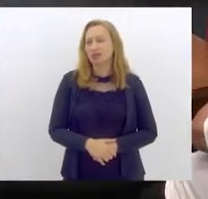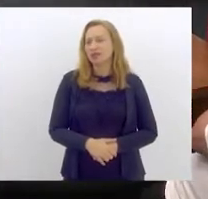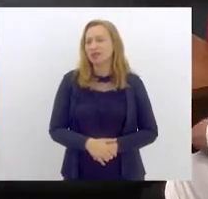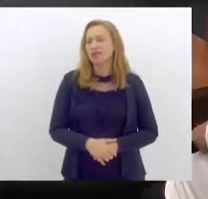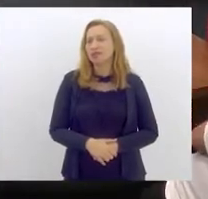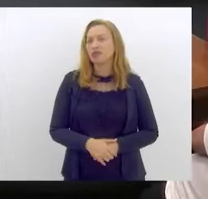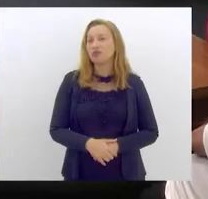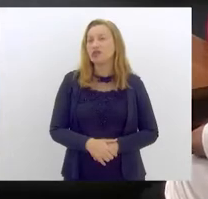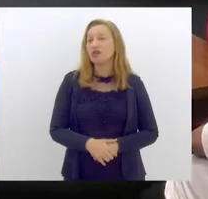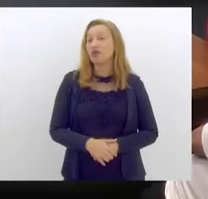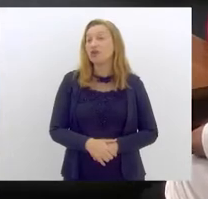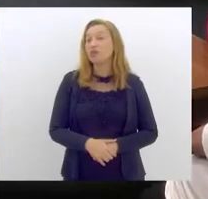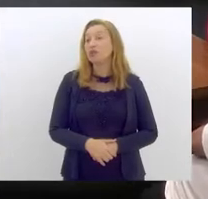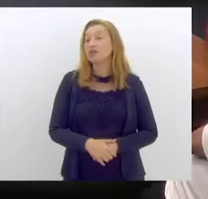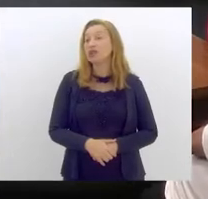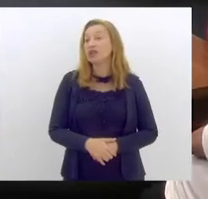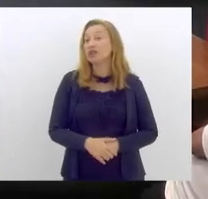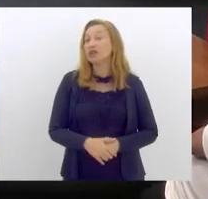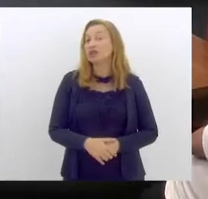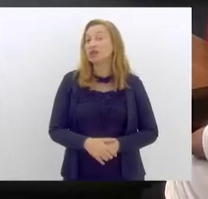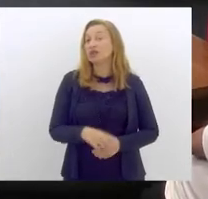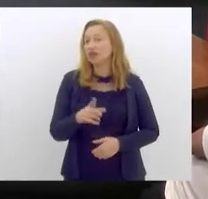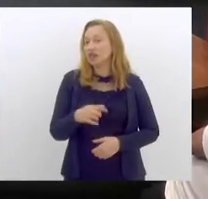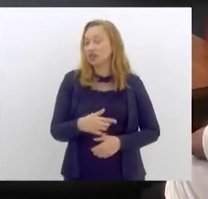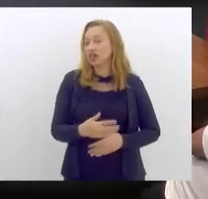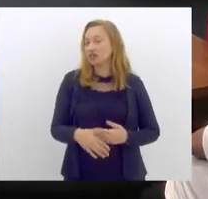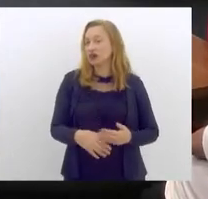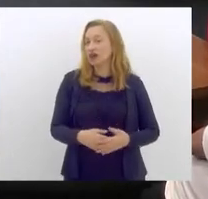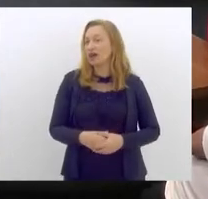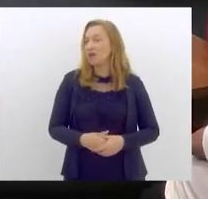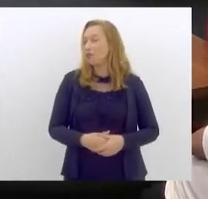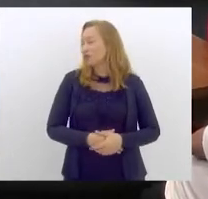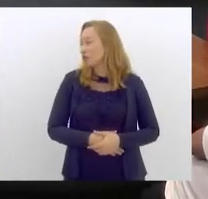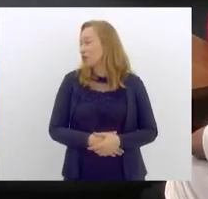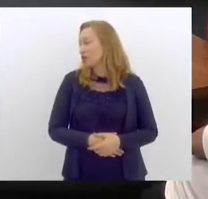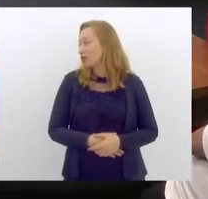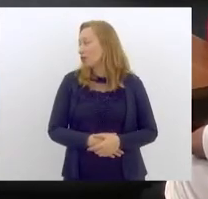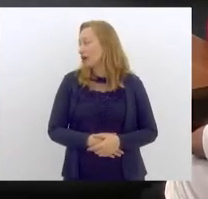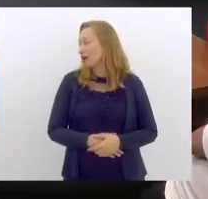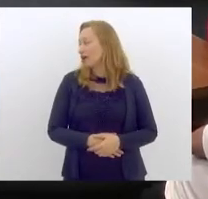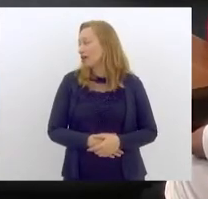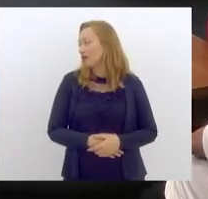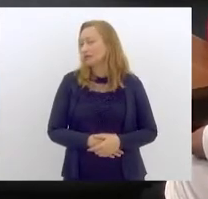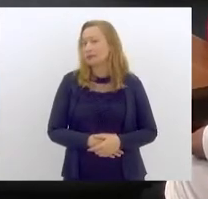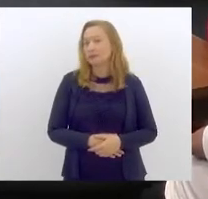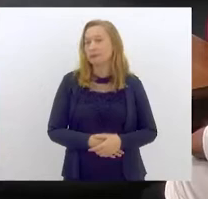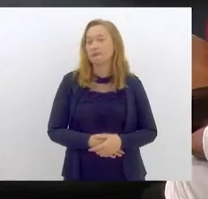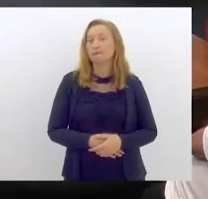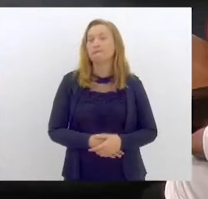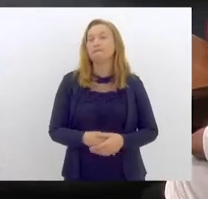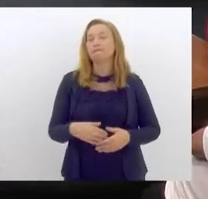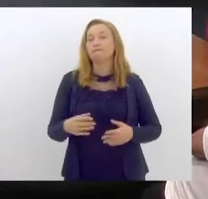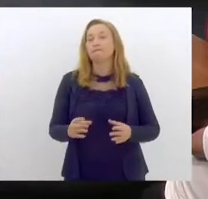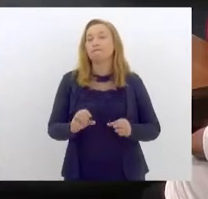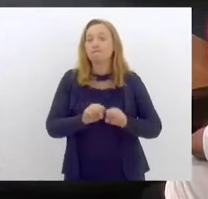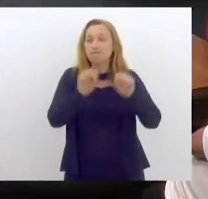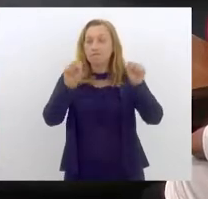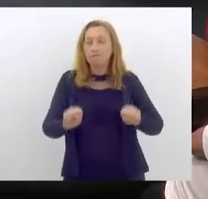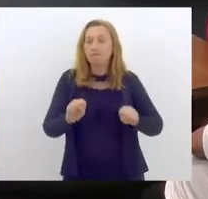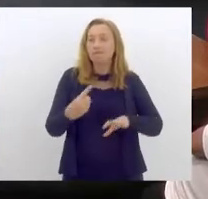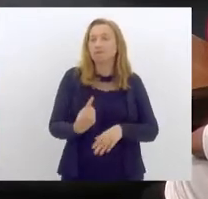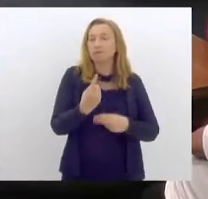Apesar de eu ter sido anunciada como enfermeiro tô aqui hoje como usuária do Sistema Único de Saúde e